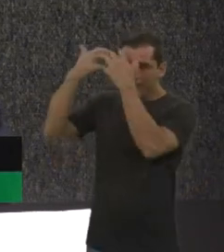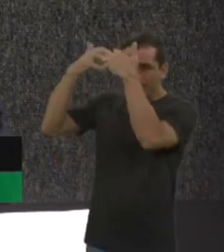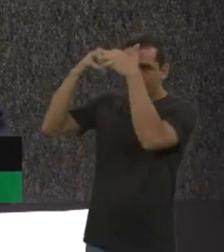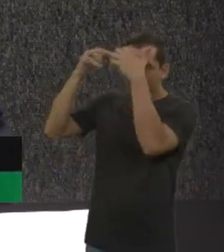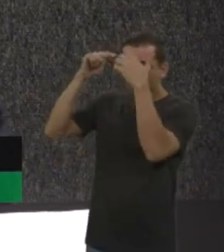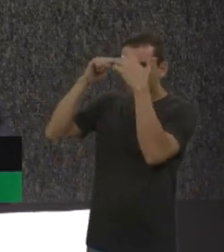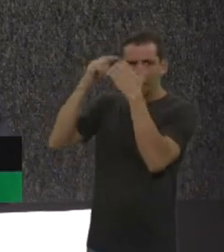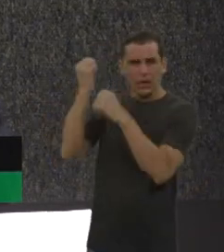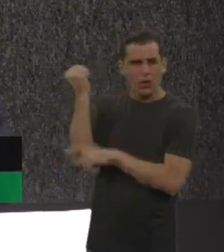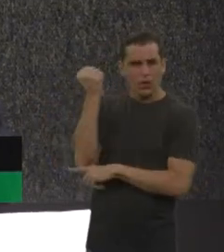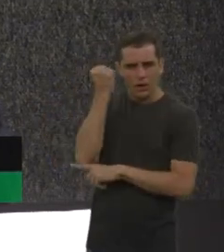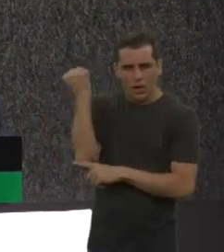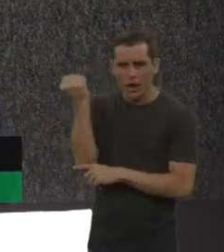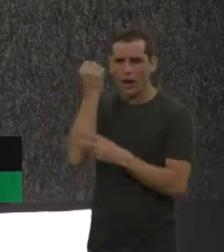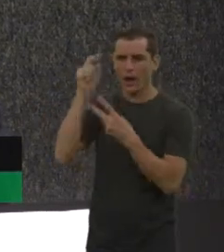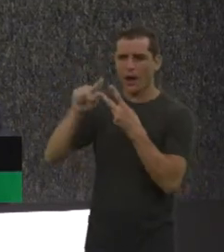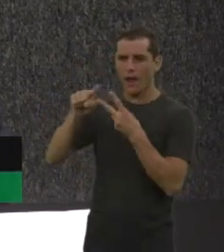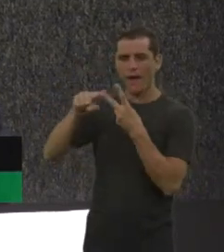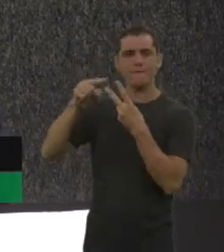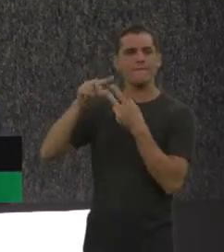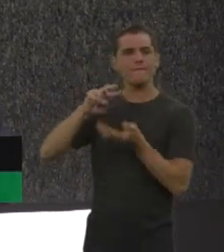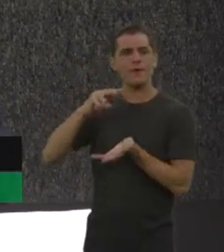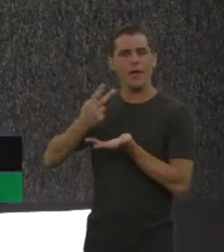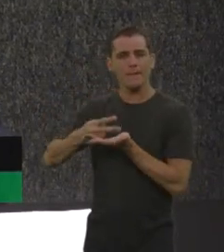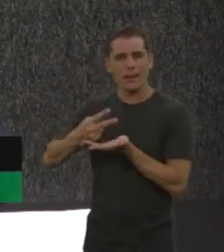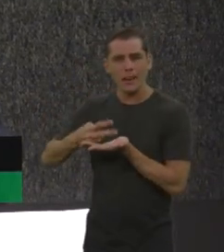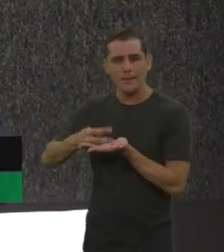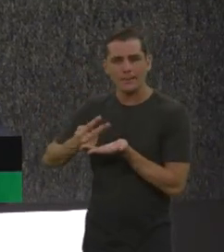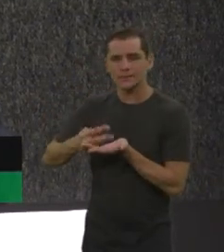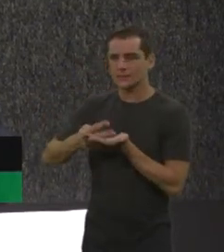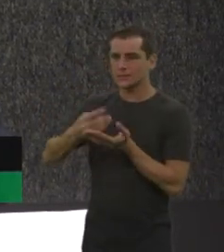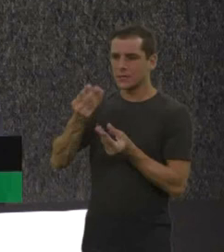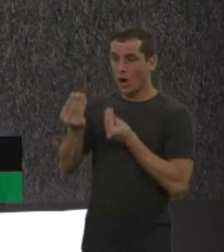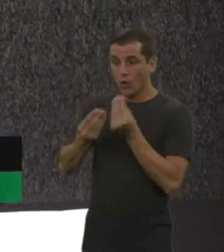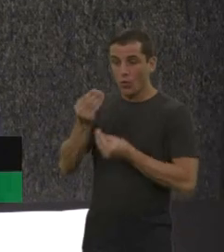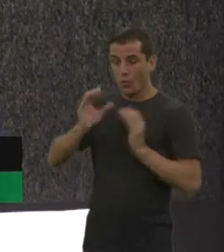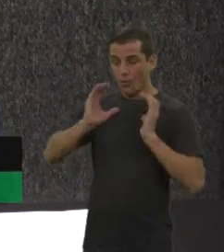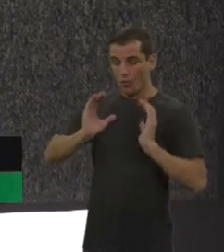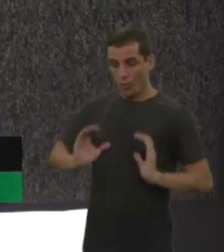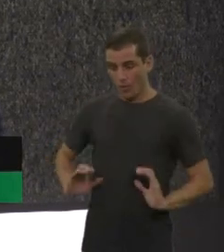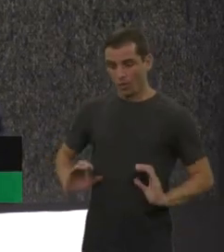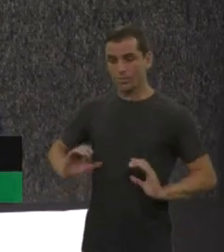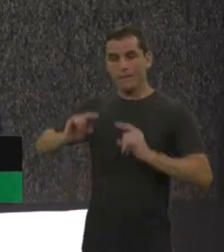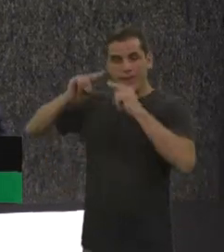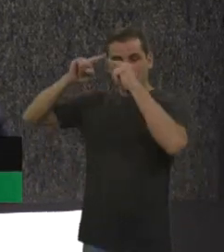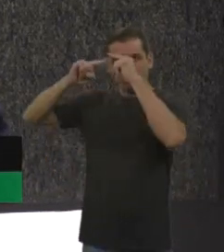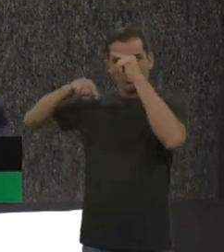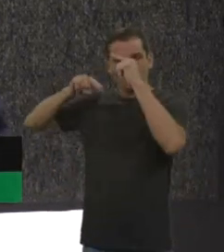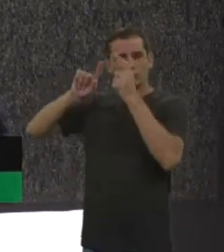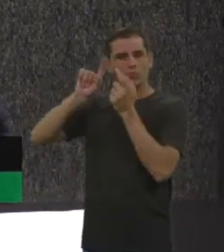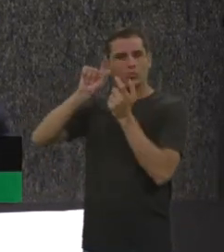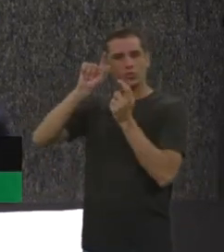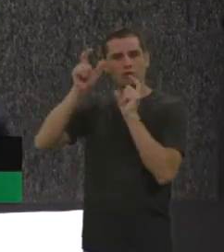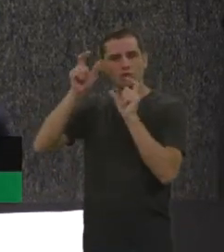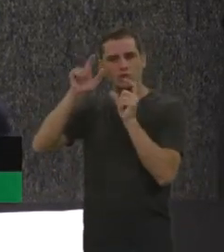epilepsia, distúrbio de comportamento grave. Né? Esse é o resultado de uma doença que poderia ter